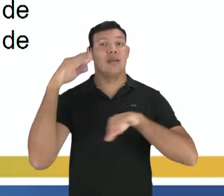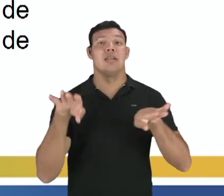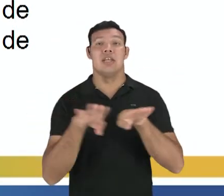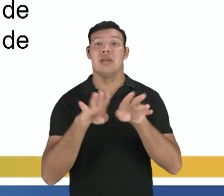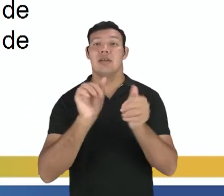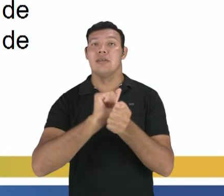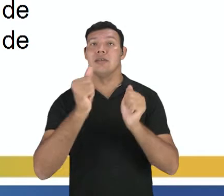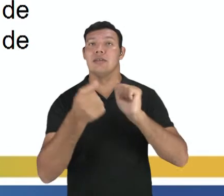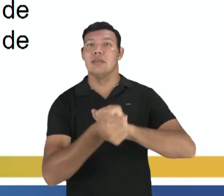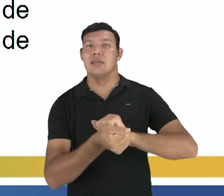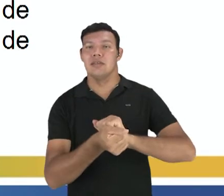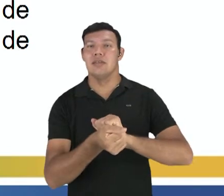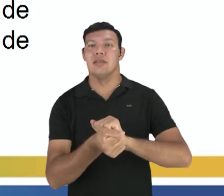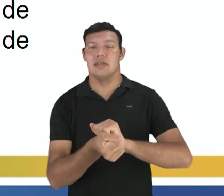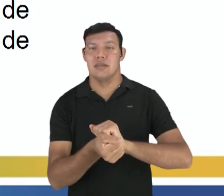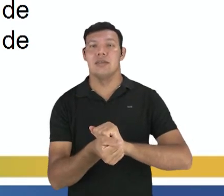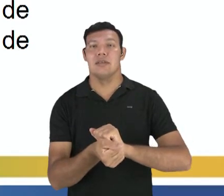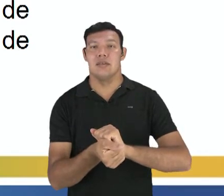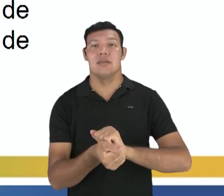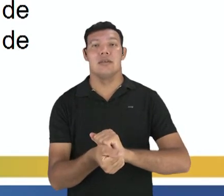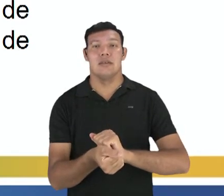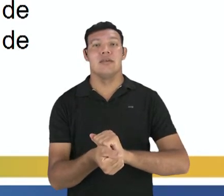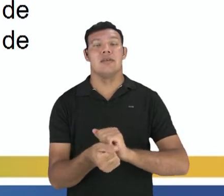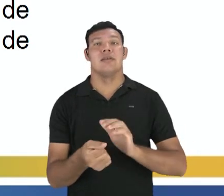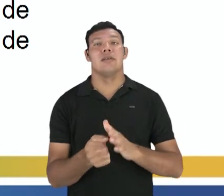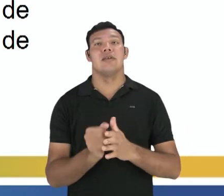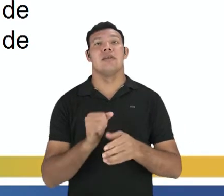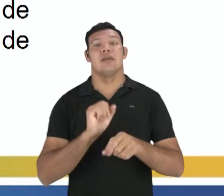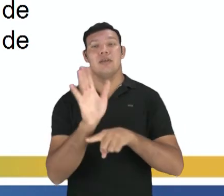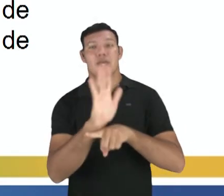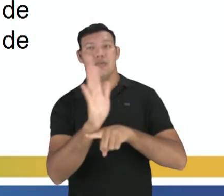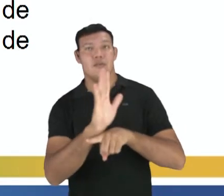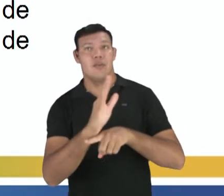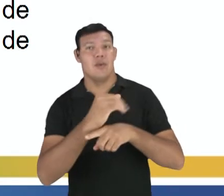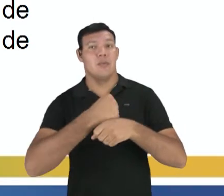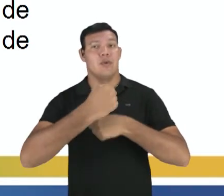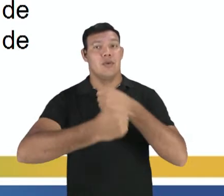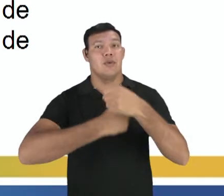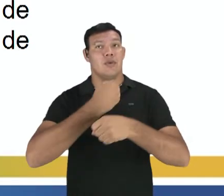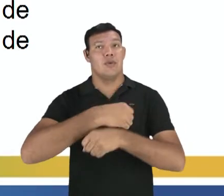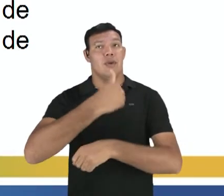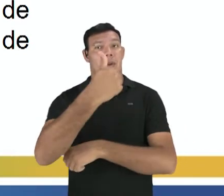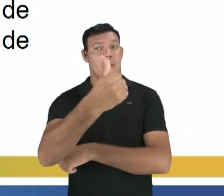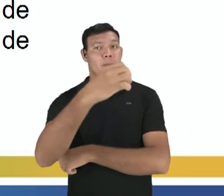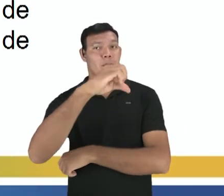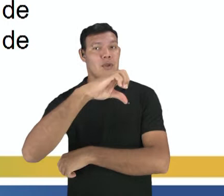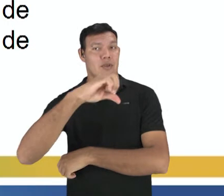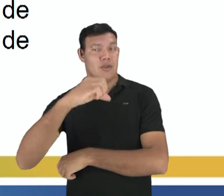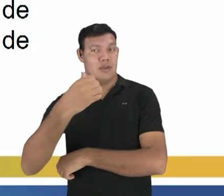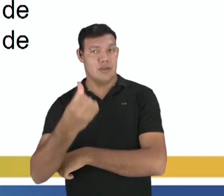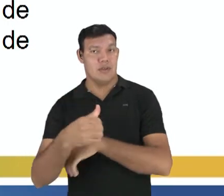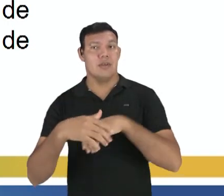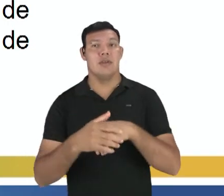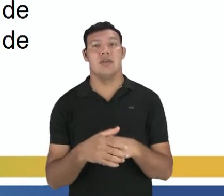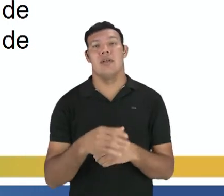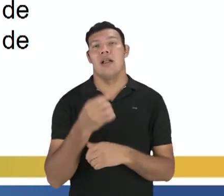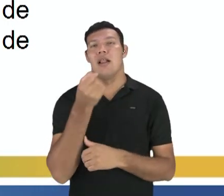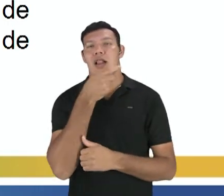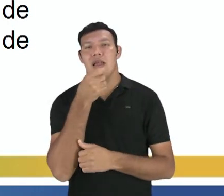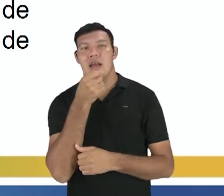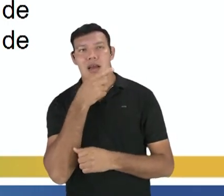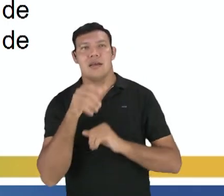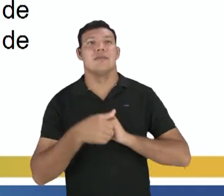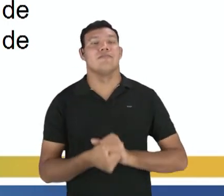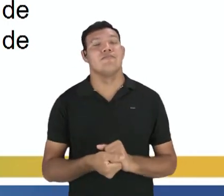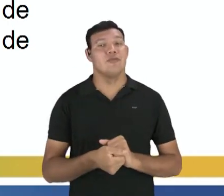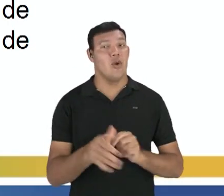em 1996, em filme. Tá? Então, baseado na comédia de Shakespeare, Noite de Reis, esse